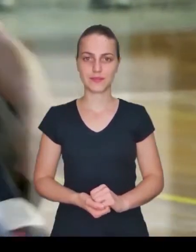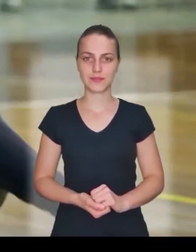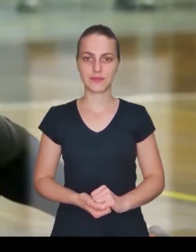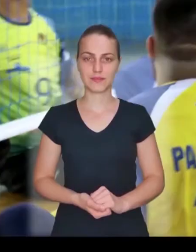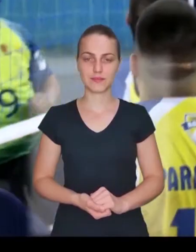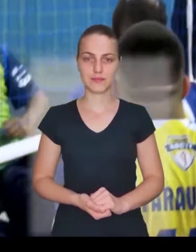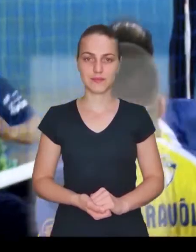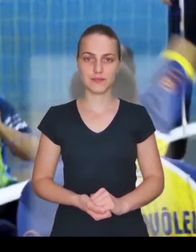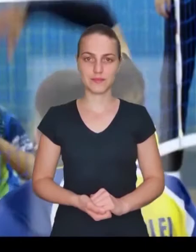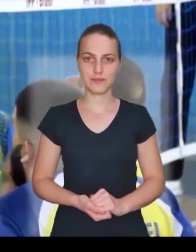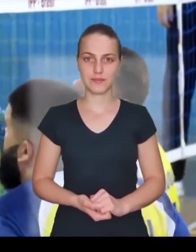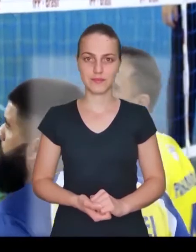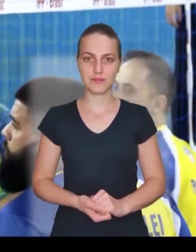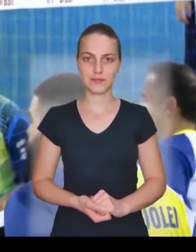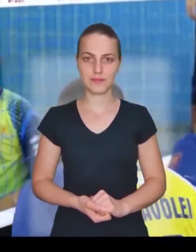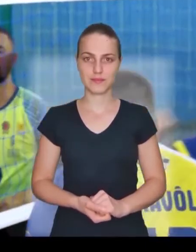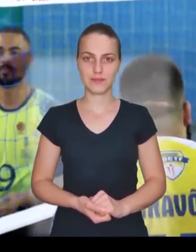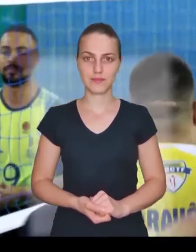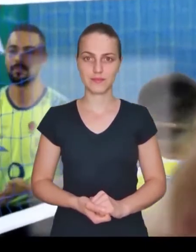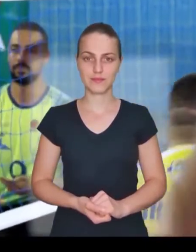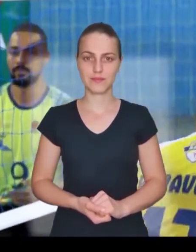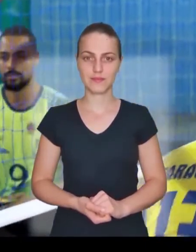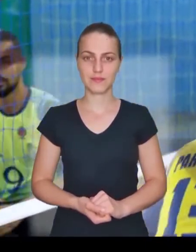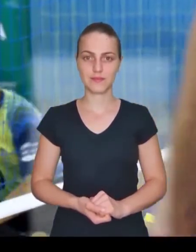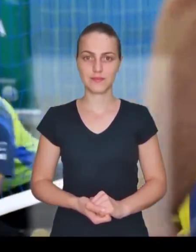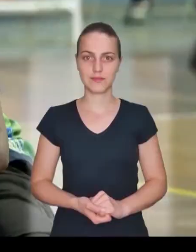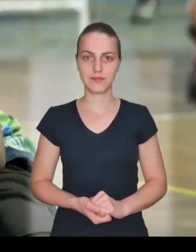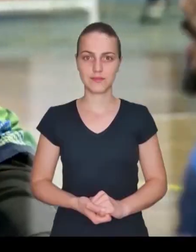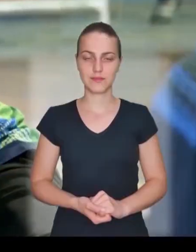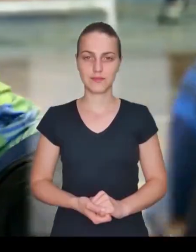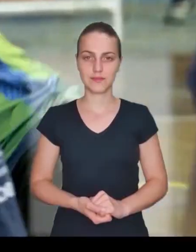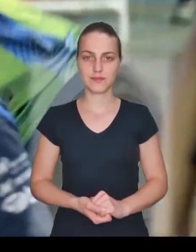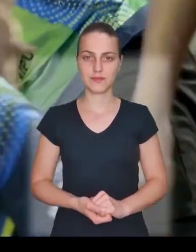Quadra com 2 times se enfrentando.